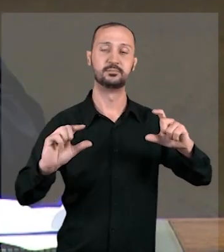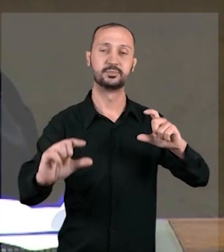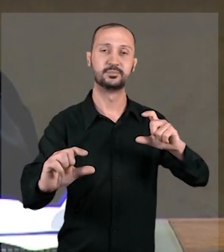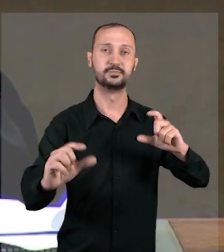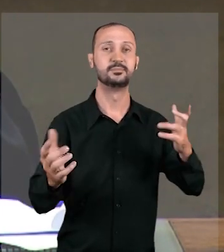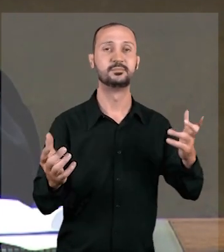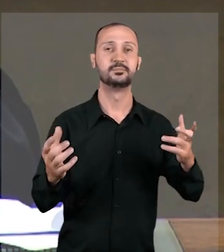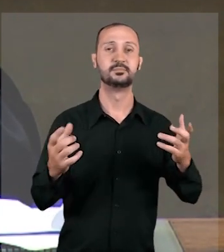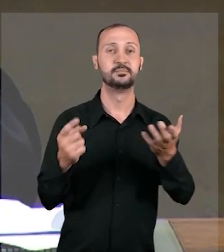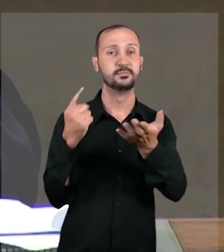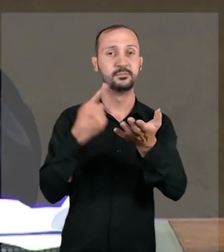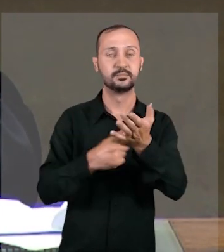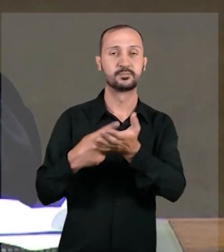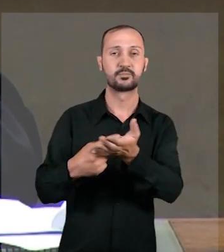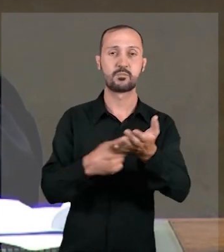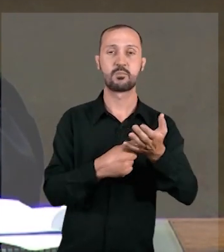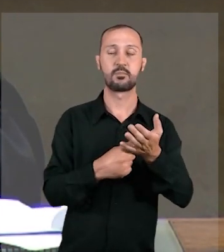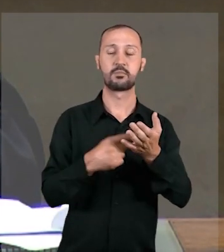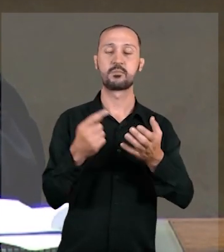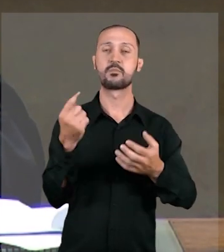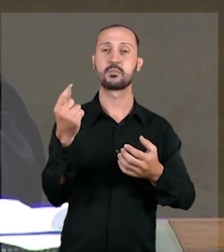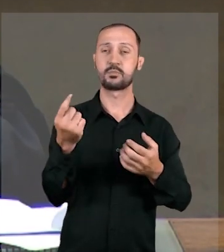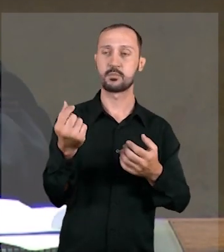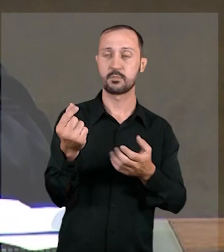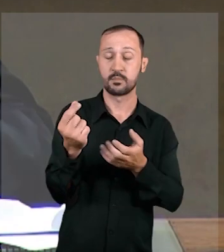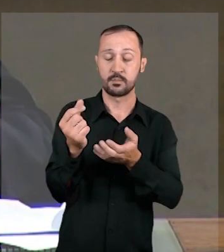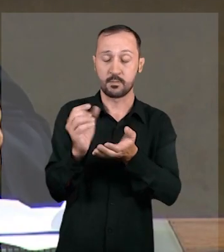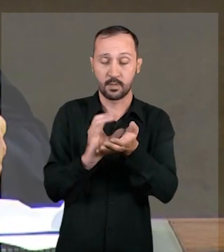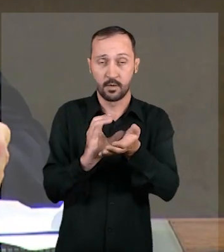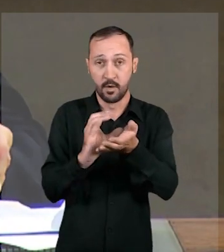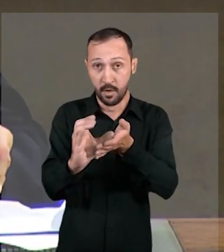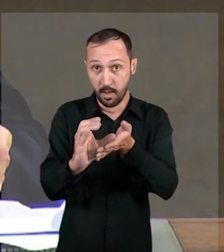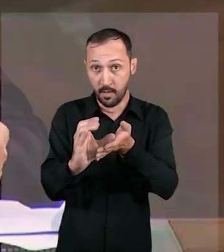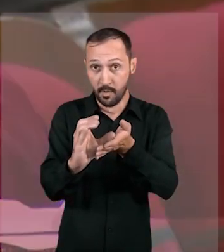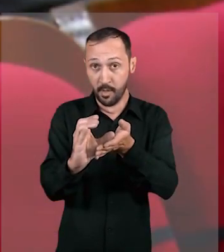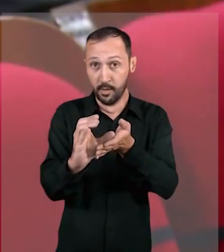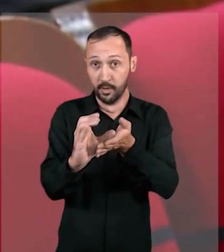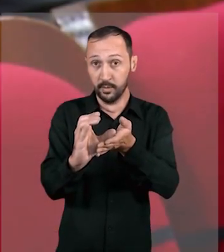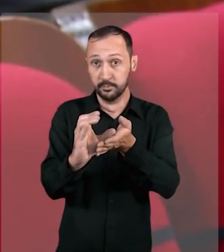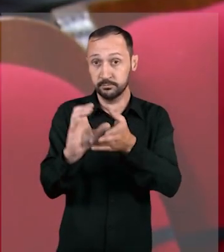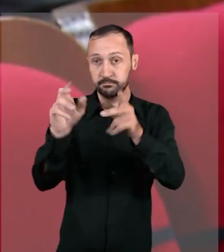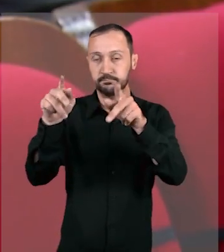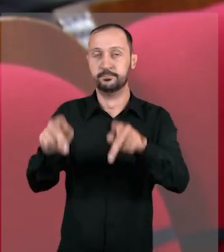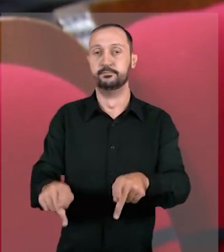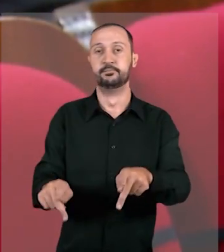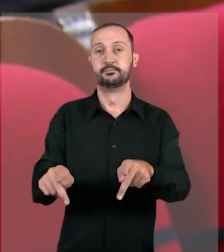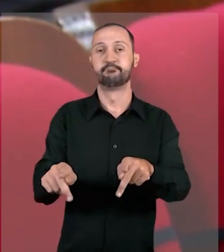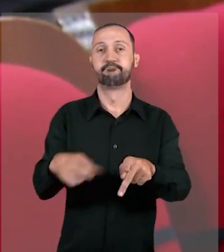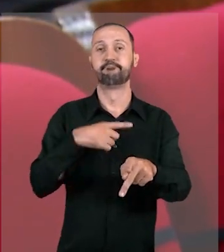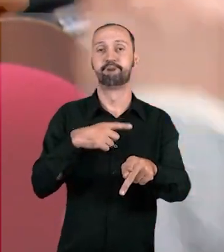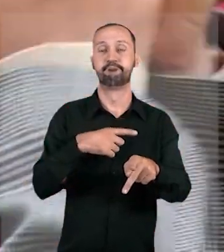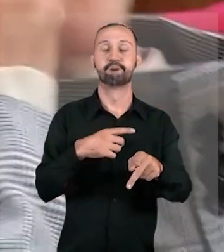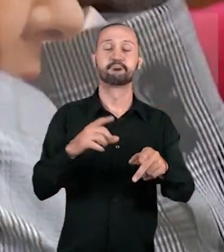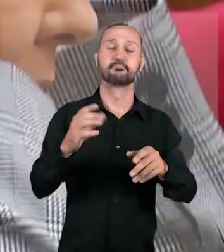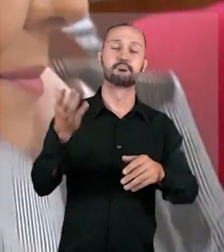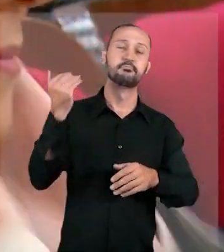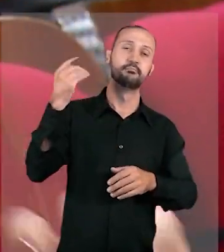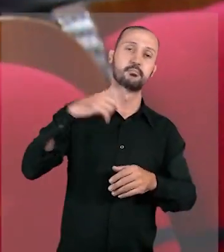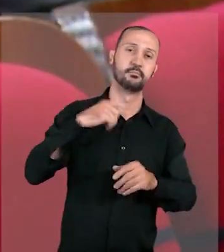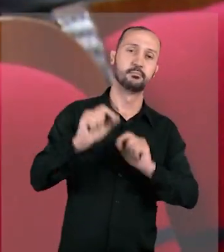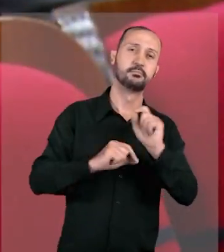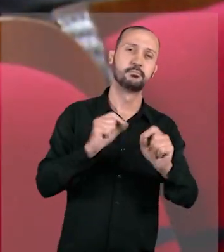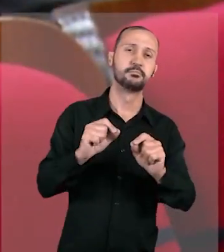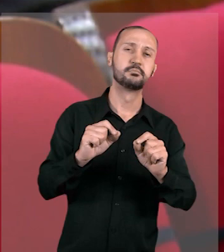E, portanto, combinar o financiamento privado das pessoas físicas com o modelo de financiamento público que nós já